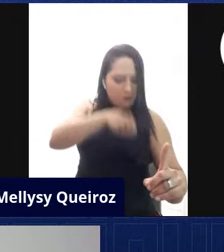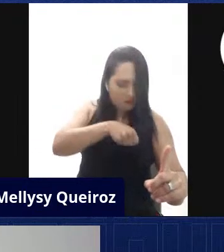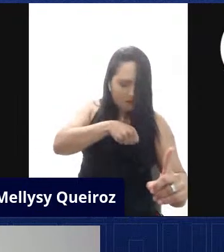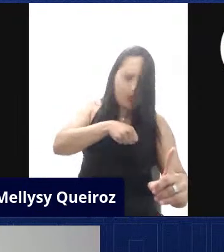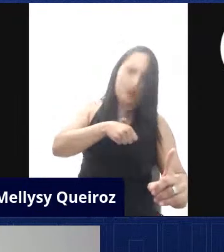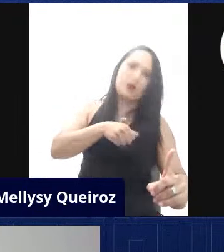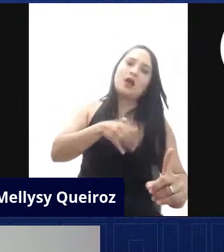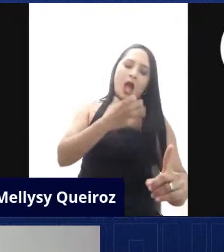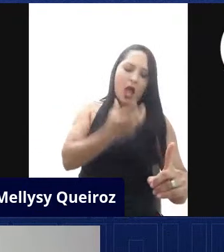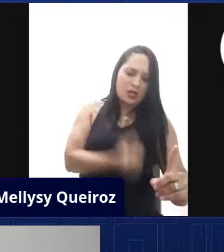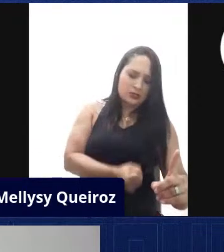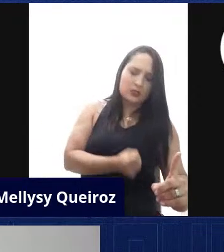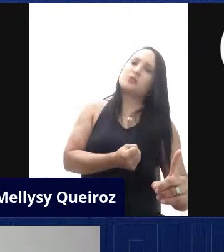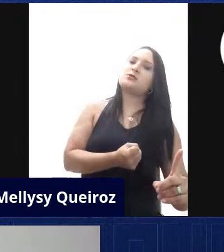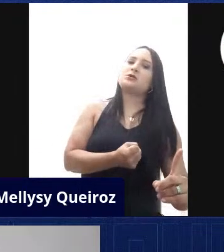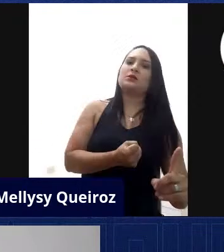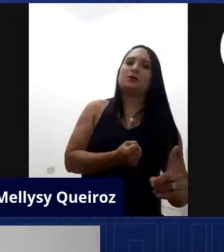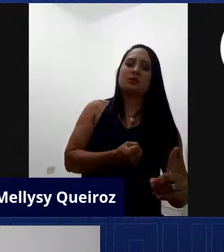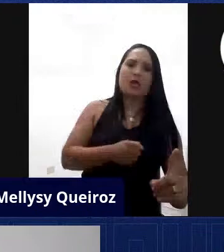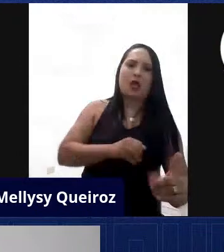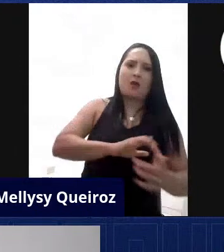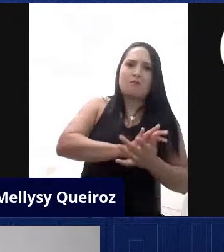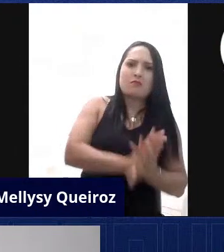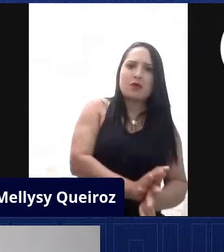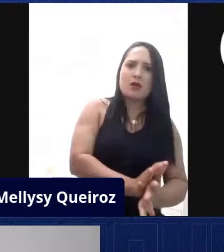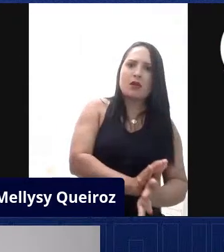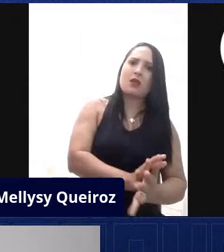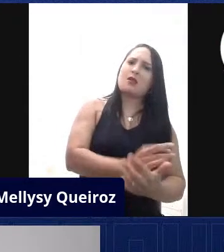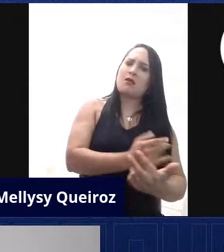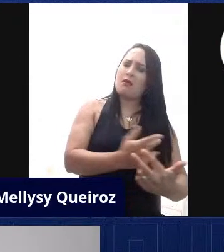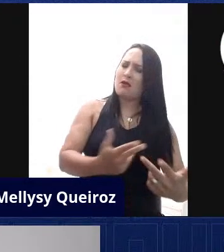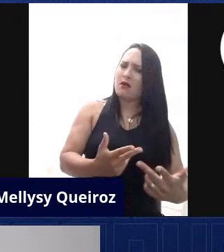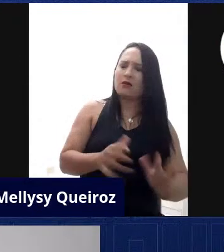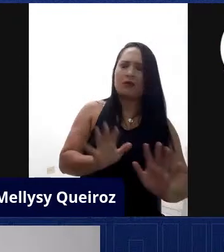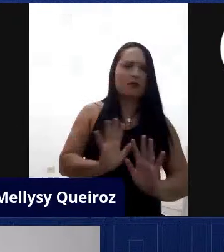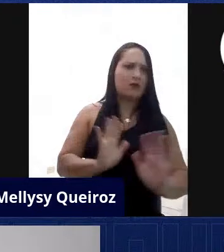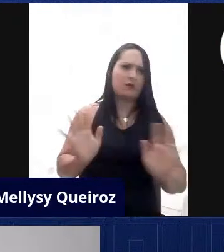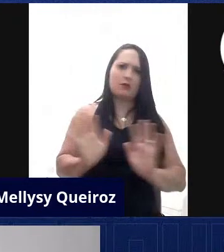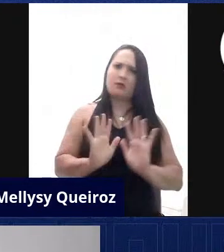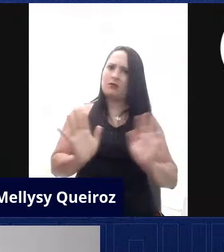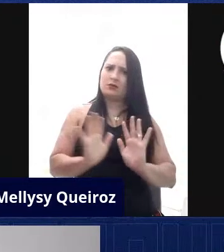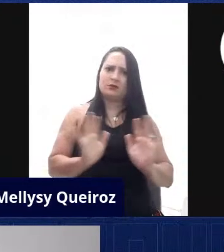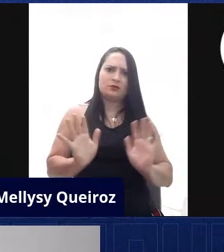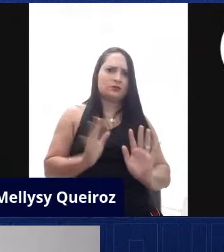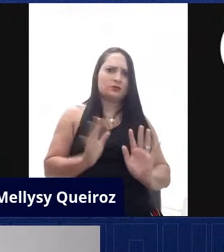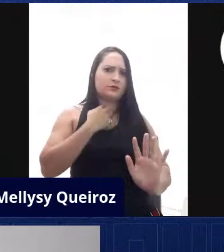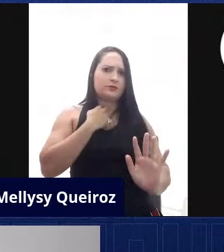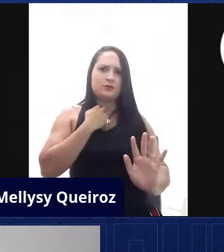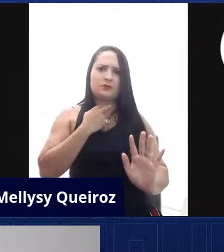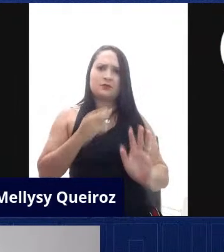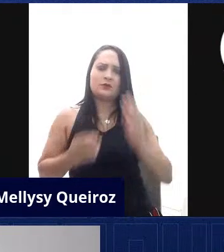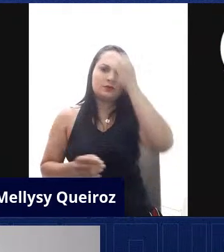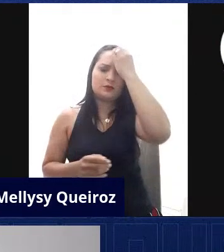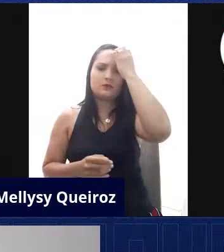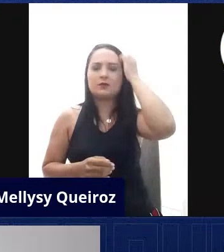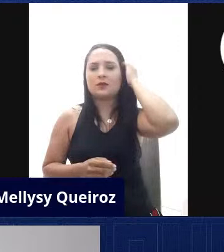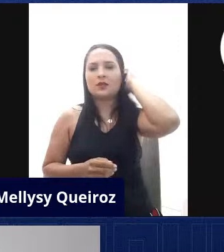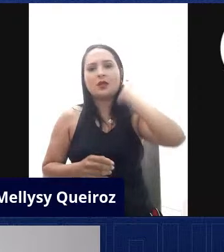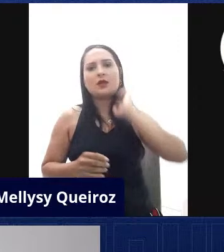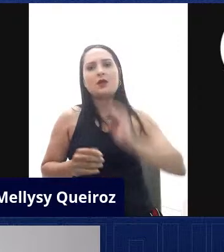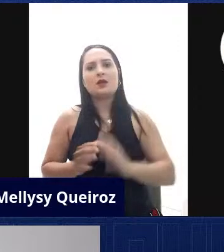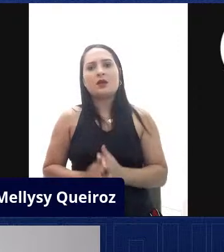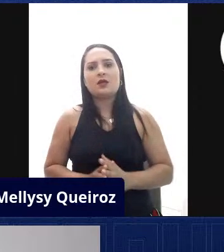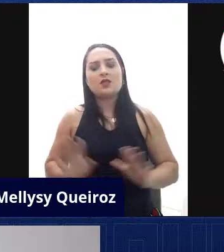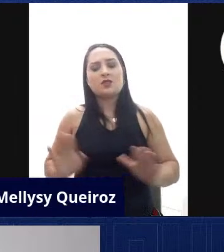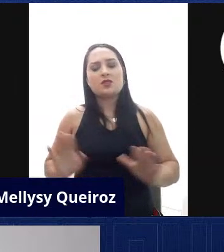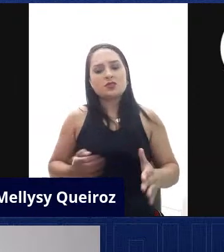ser explorada, é ser humilhada. E esses depoimentos todos, digamos assim, ajudaram a construir a base dessa